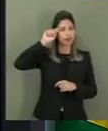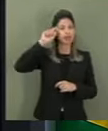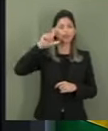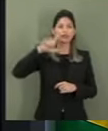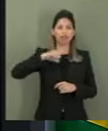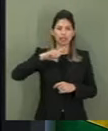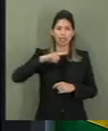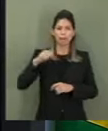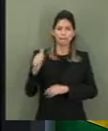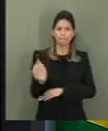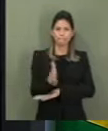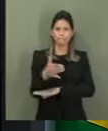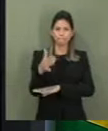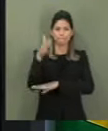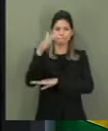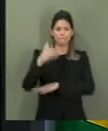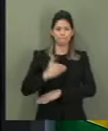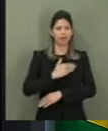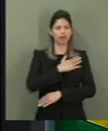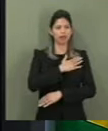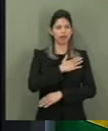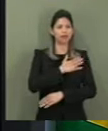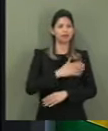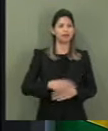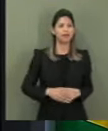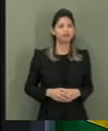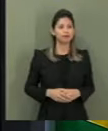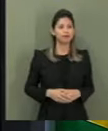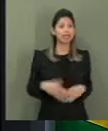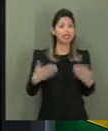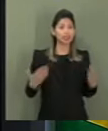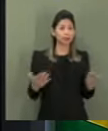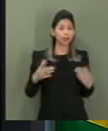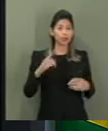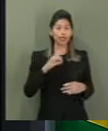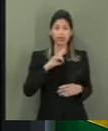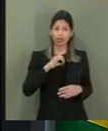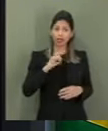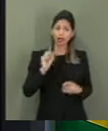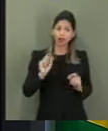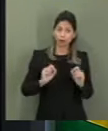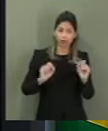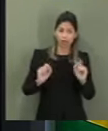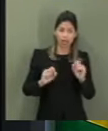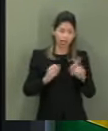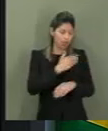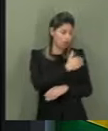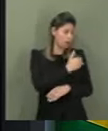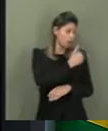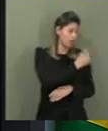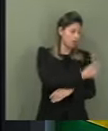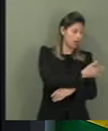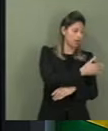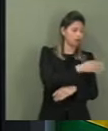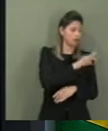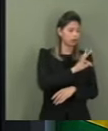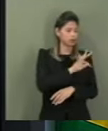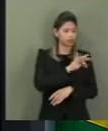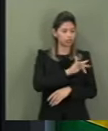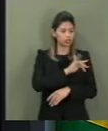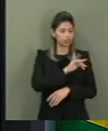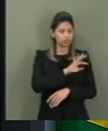pátria. Ao lado, eles estarão lá, ao lado de Tiradentes, Zumbi dos